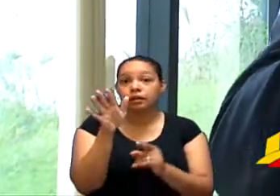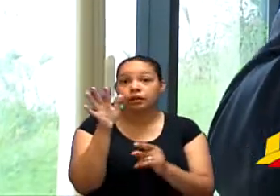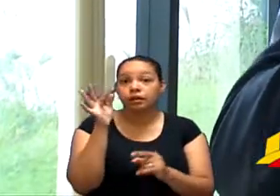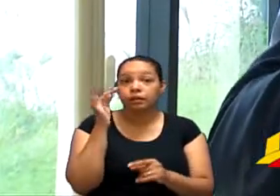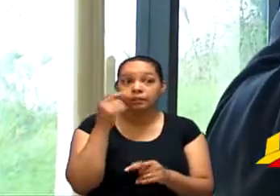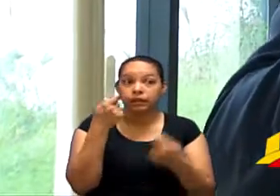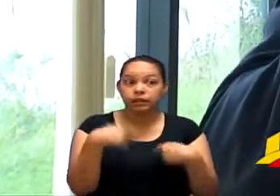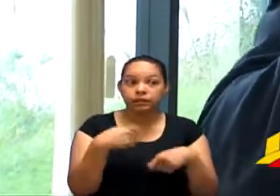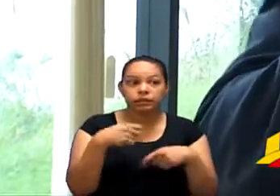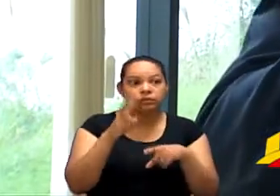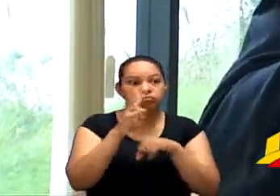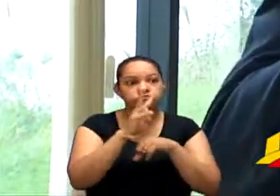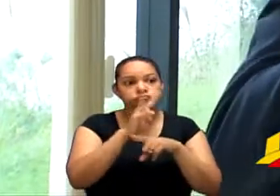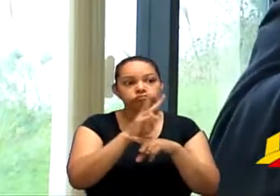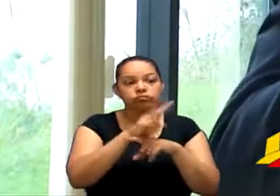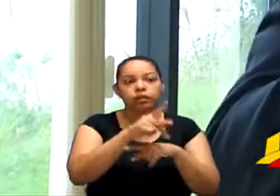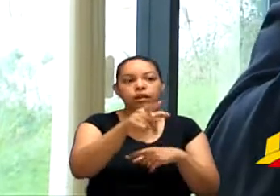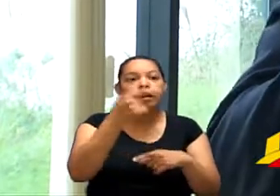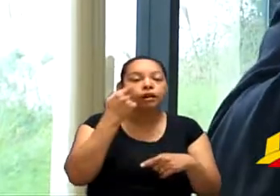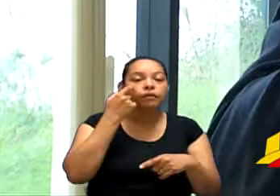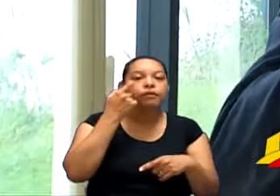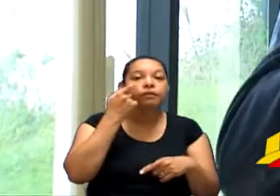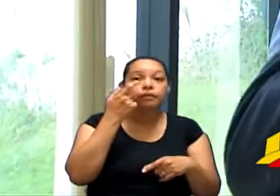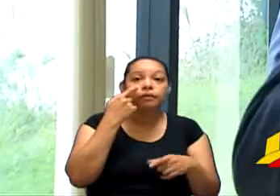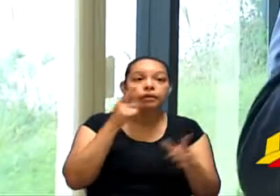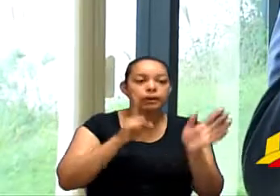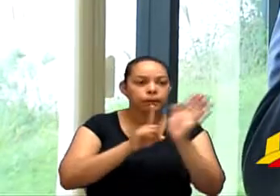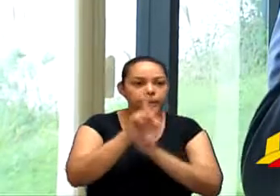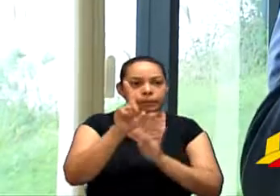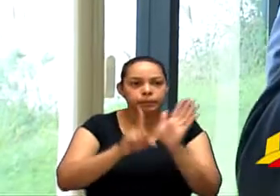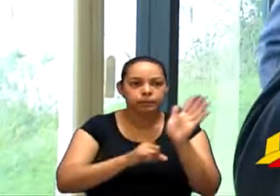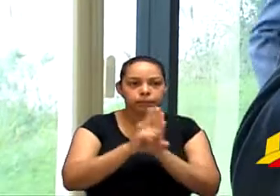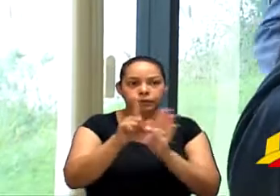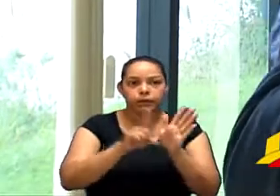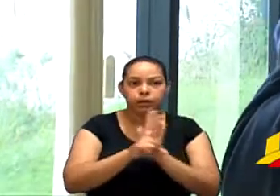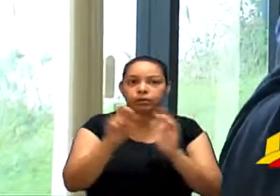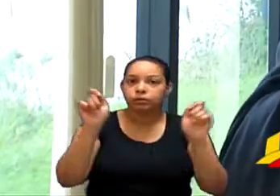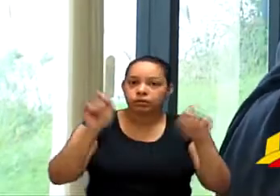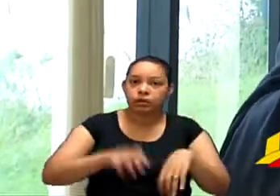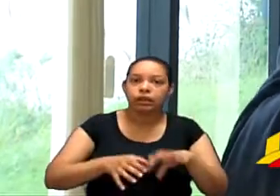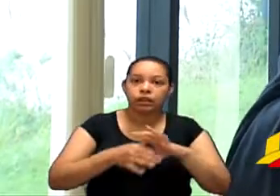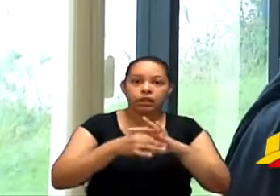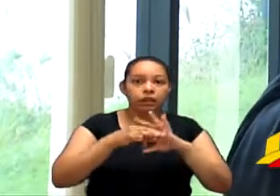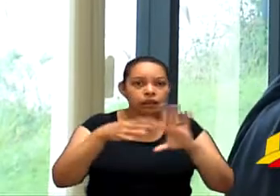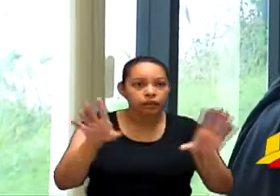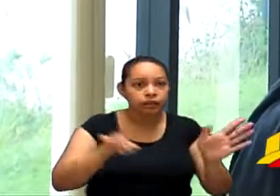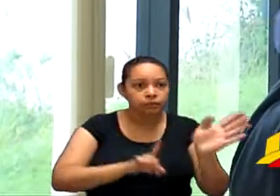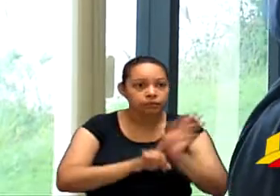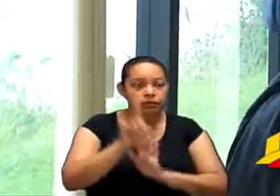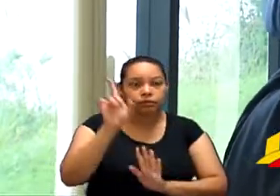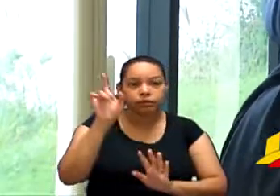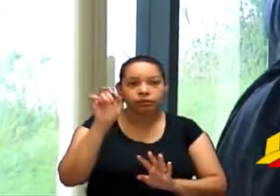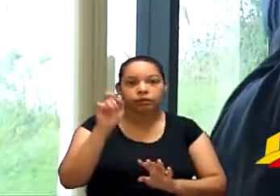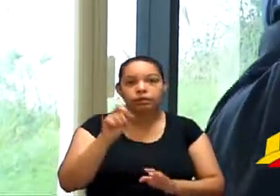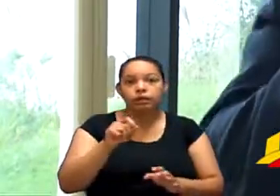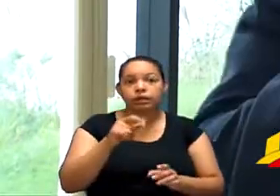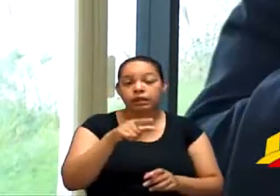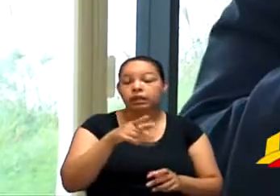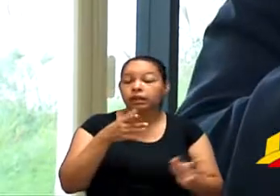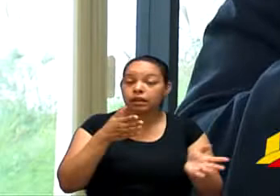para Assembleia Legislativa e para a câmara federal e para o Senado ele dá um Norte se é constitucional ou não